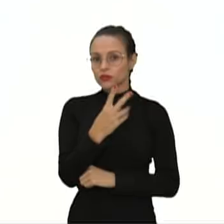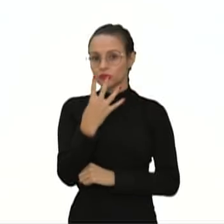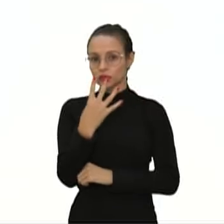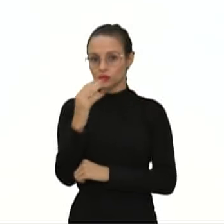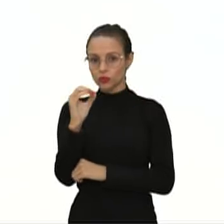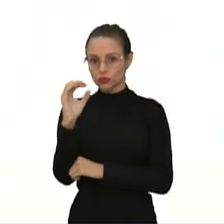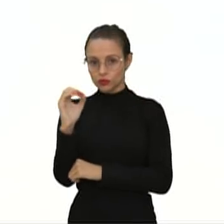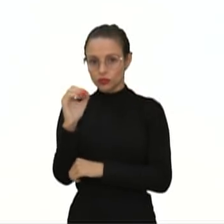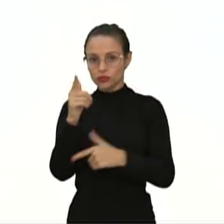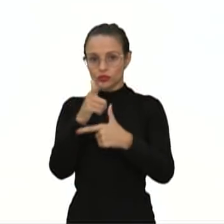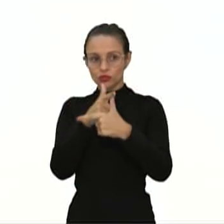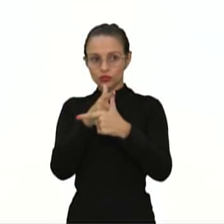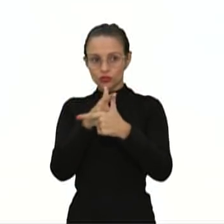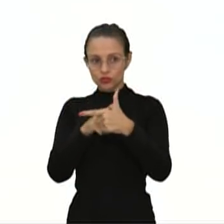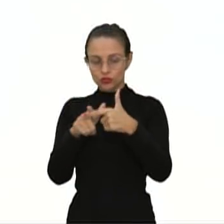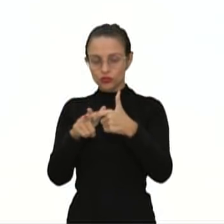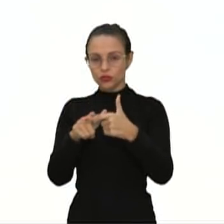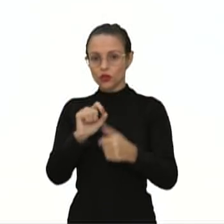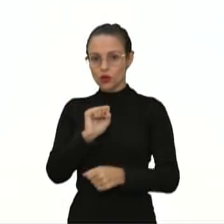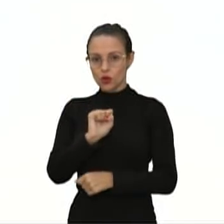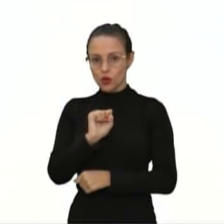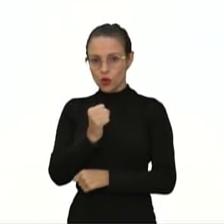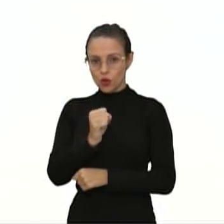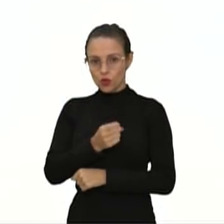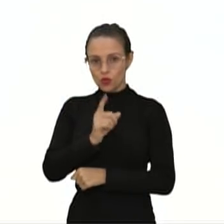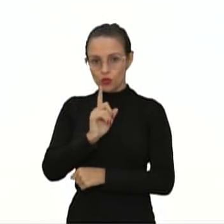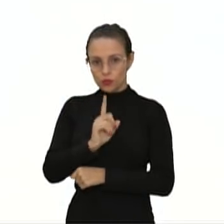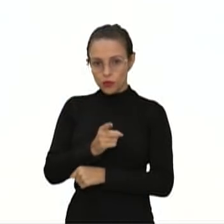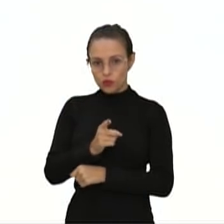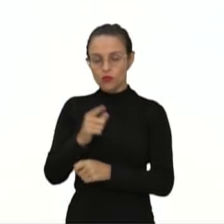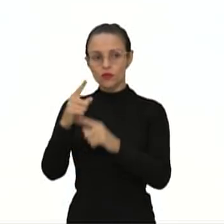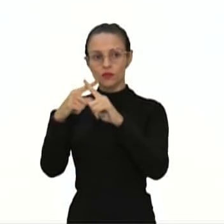2.400 divididos por 8.000, que é o total,